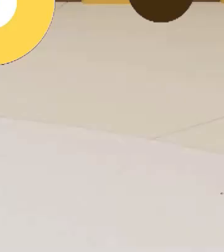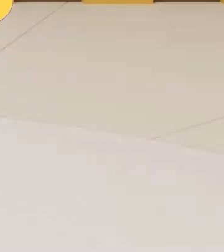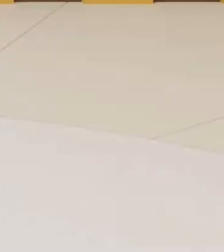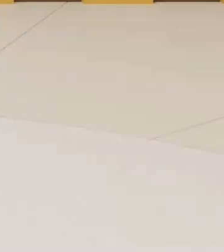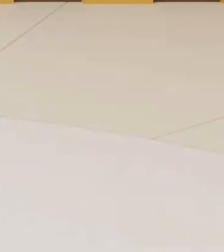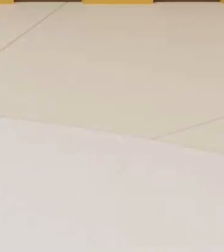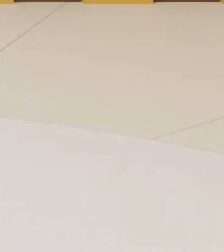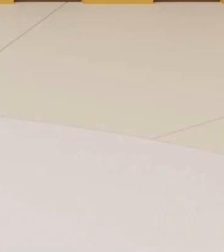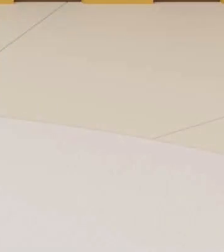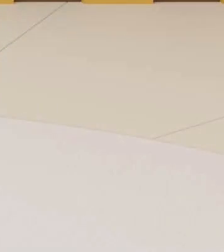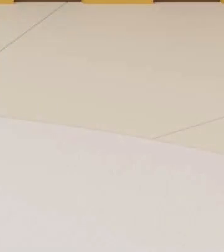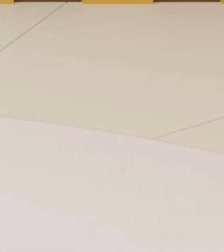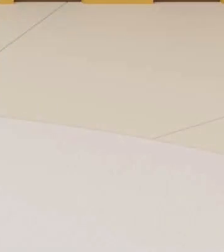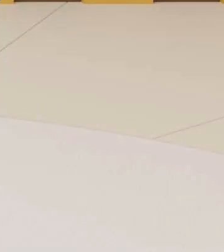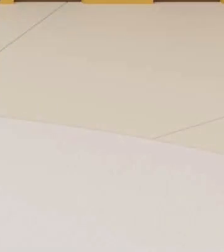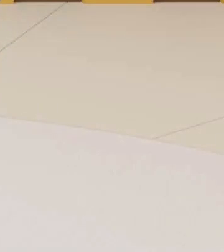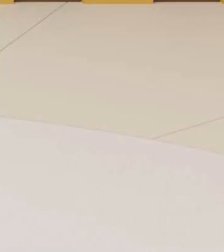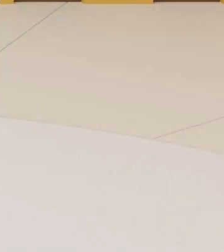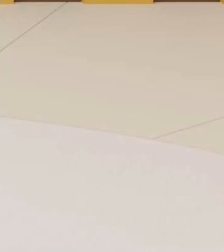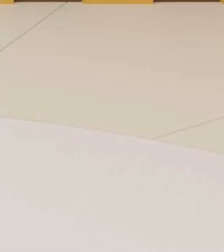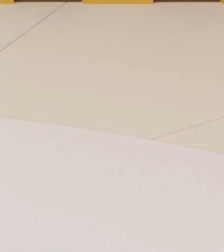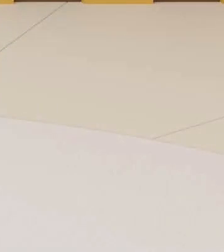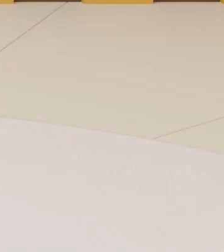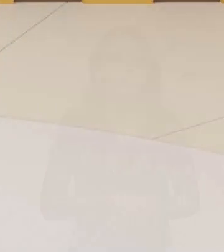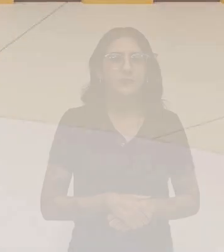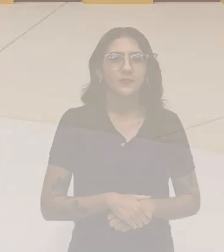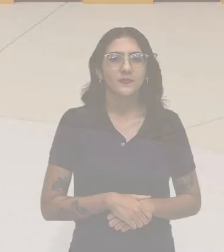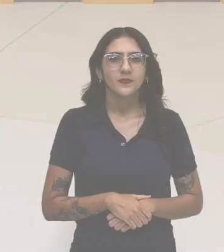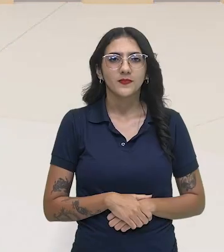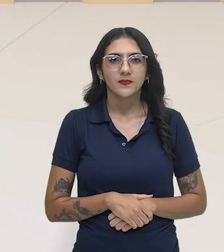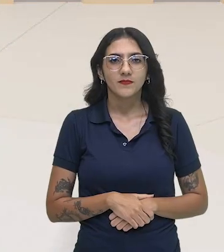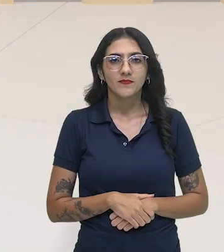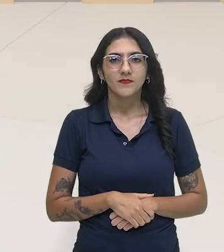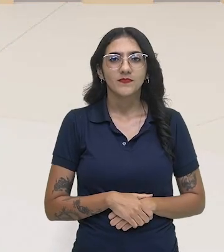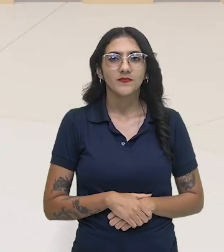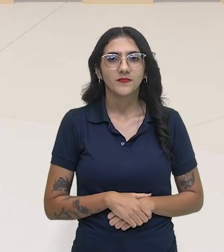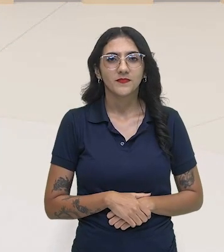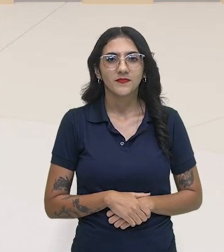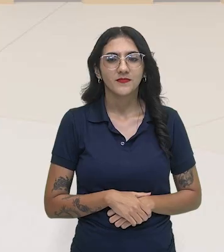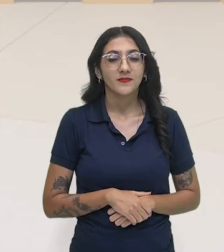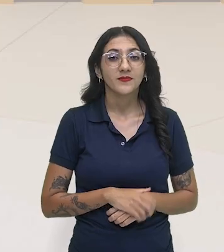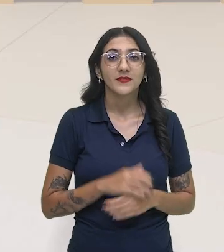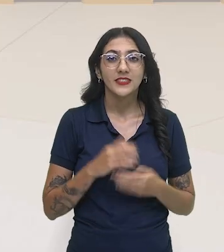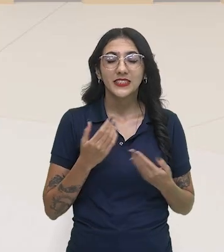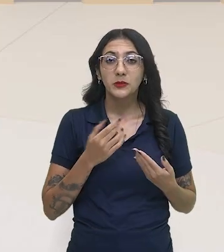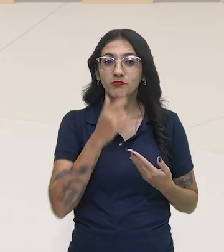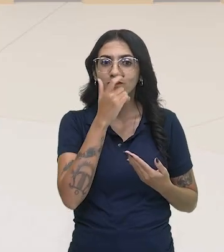Vamos lá, dá uma olhada. Isso aí, olha só. Vamos lá, hein? Atenção. Me perdoem.